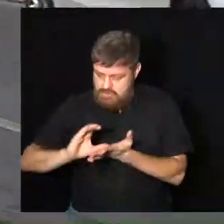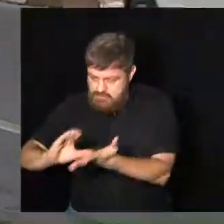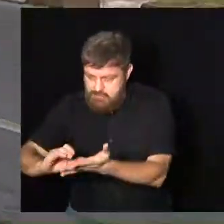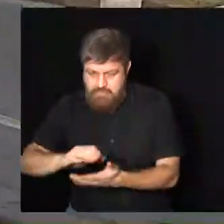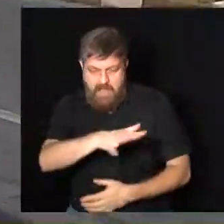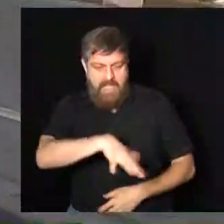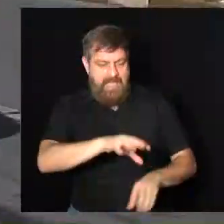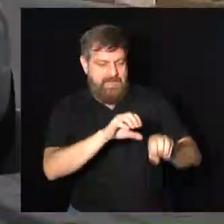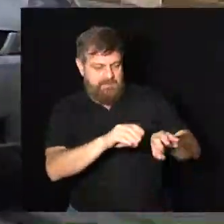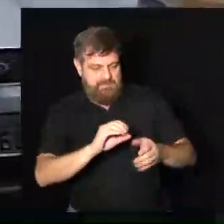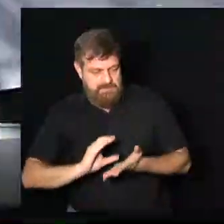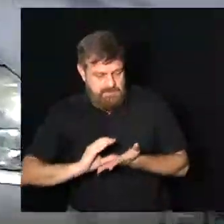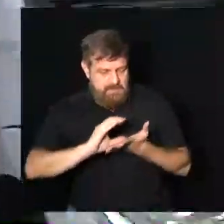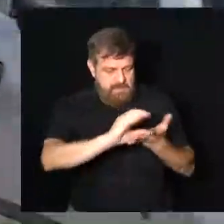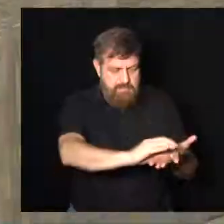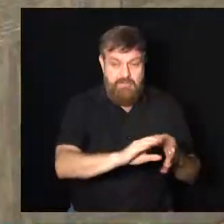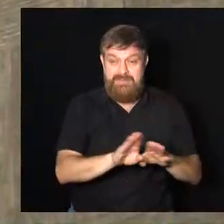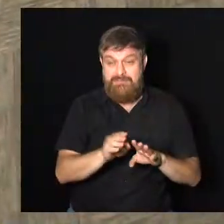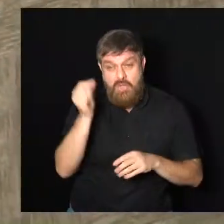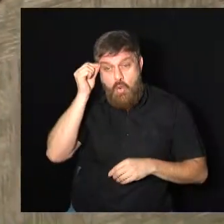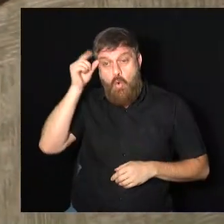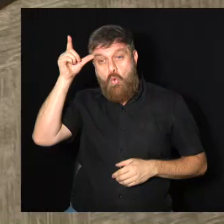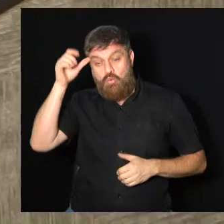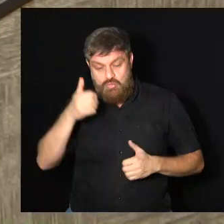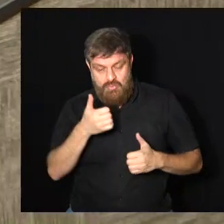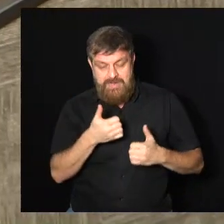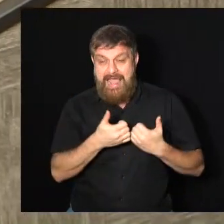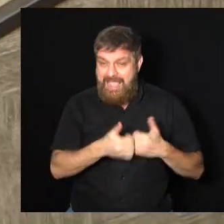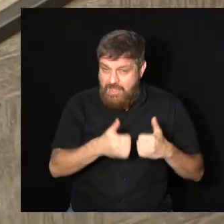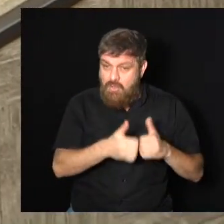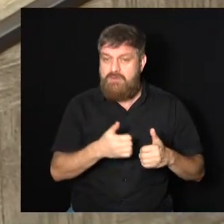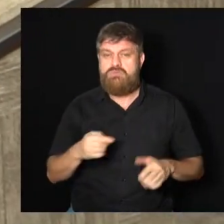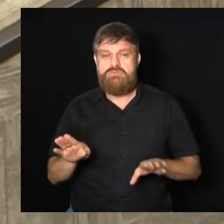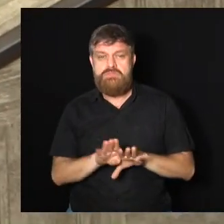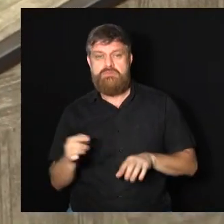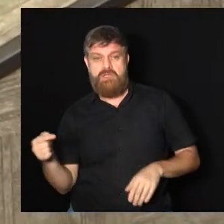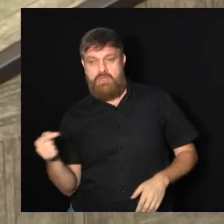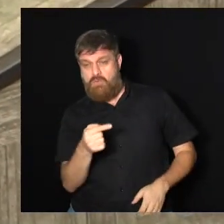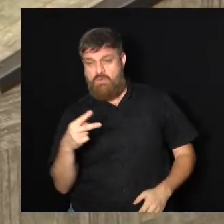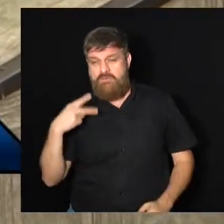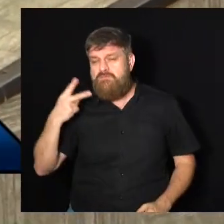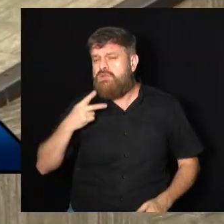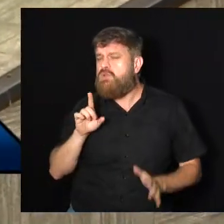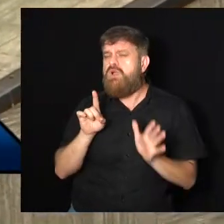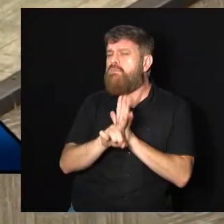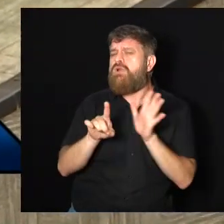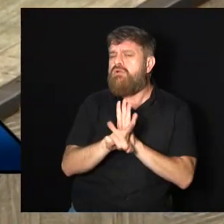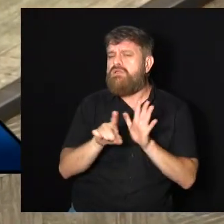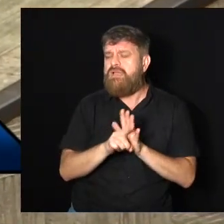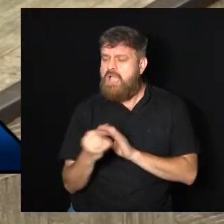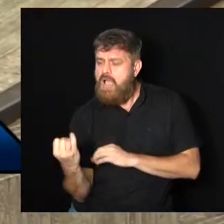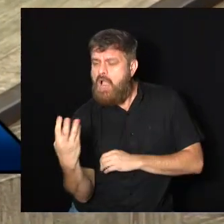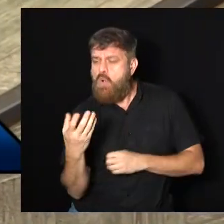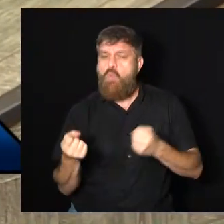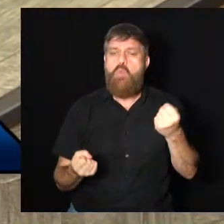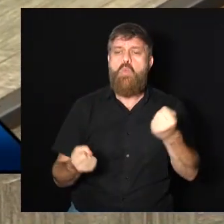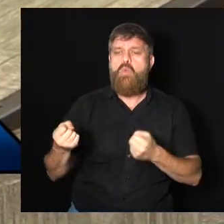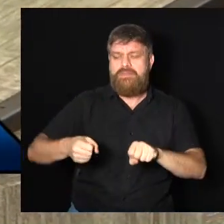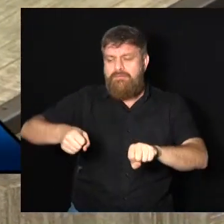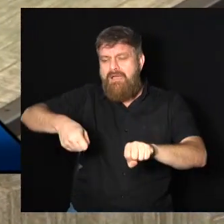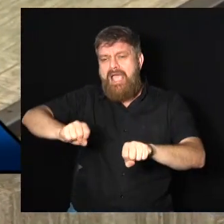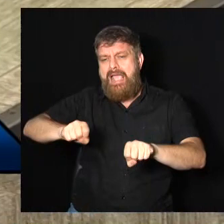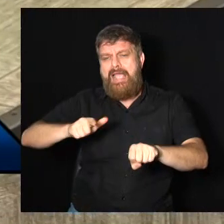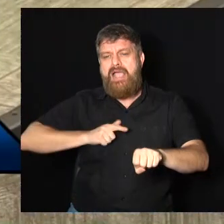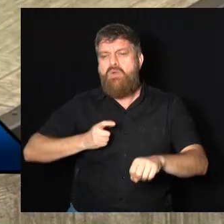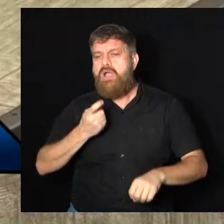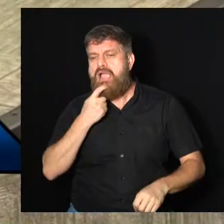educação, transportes e cultura. Por isso, o vereador Paulo Galtério quer saber quantos veículos estão registrados